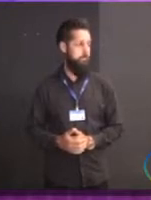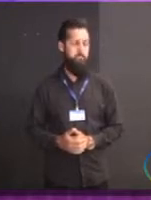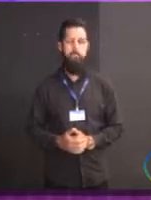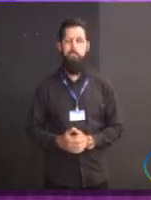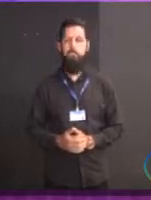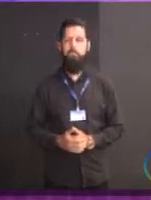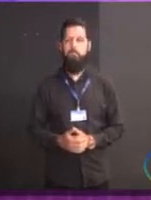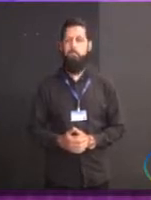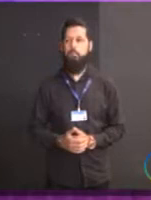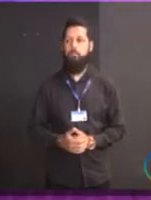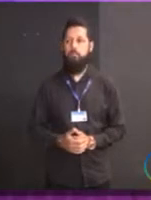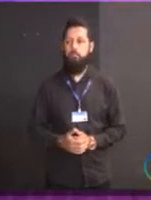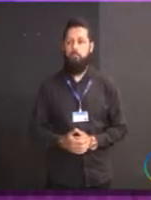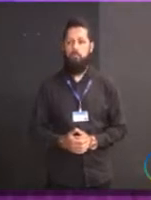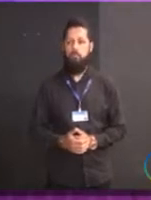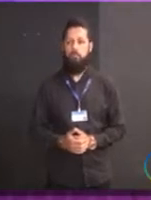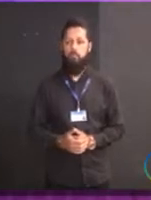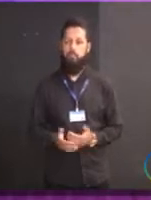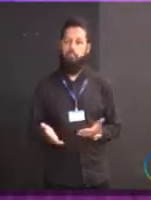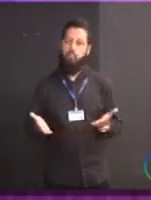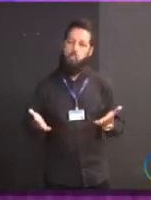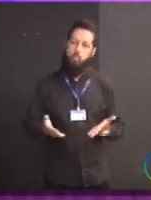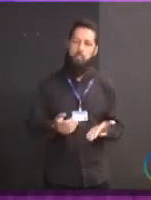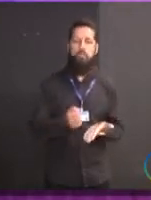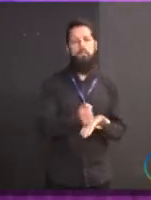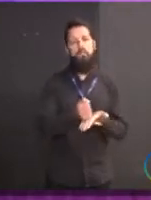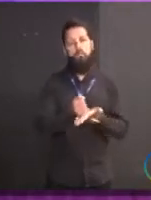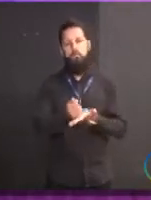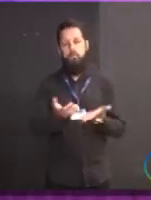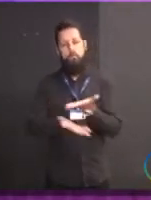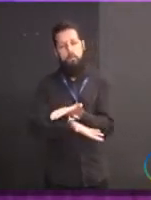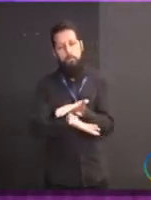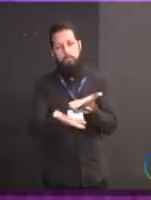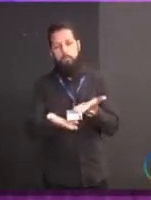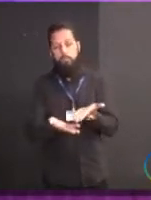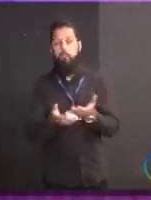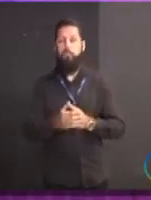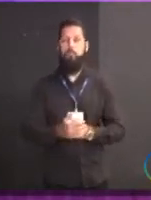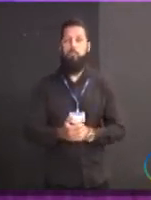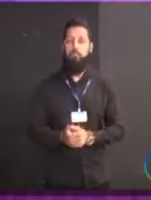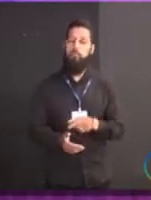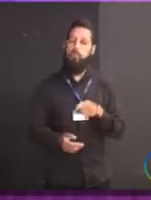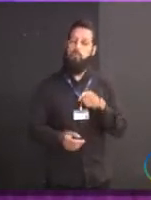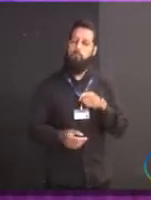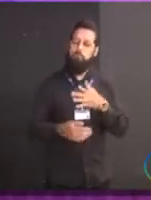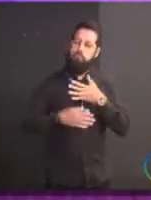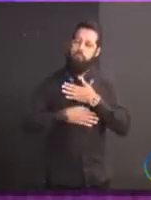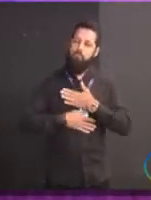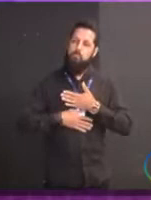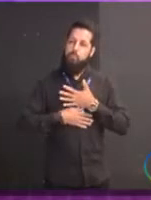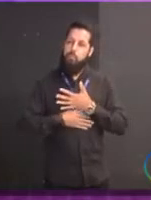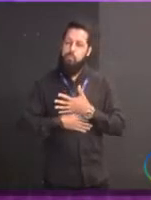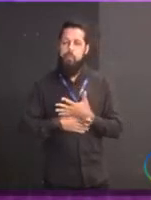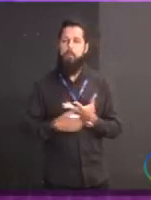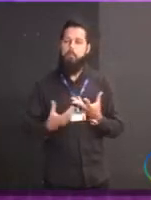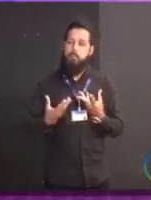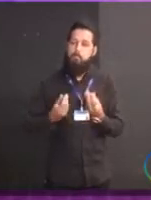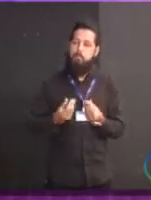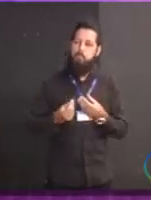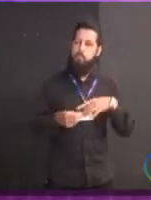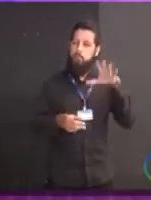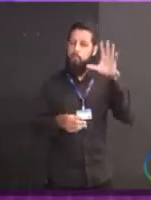nós trouxemos para vocês todos, e eu tenho certeza que vocês vão gostar muito mais de ouvi-lo do que a